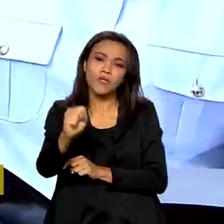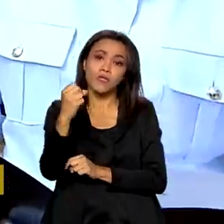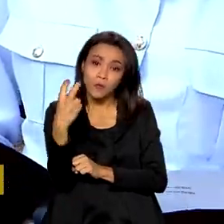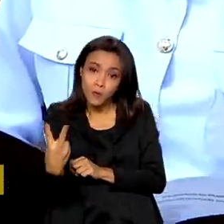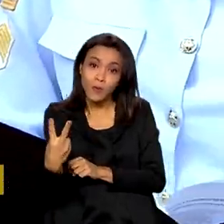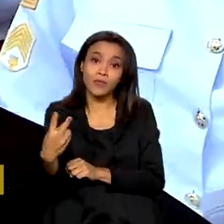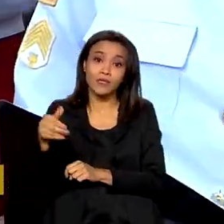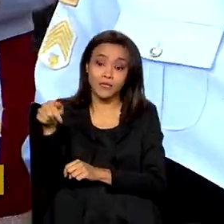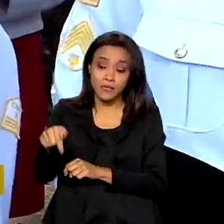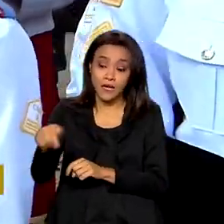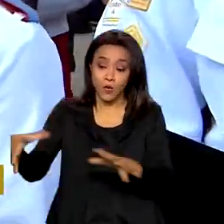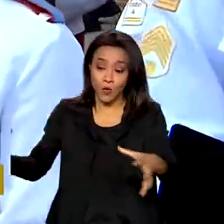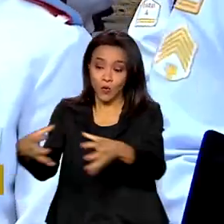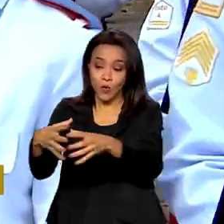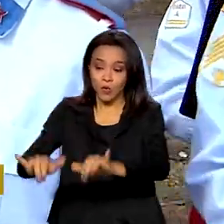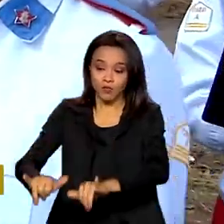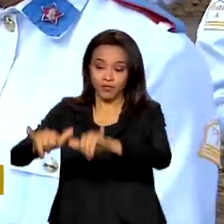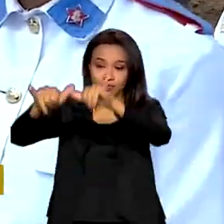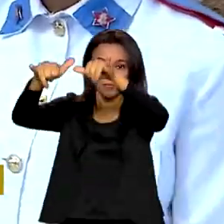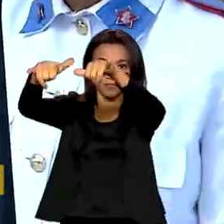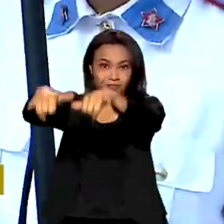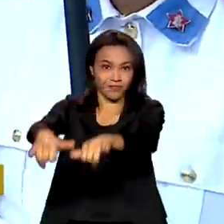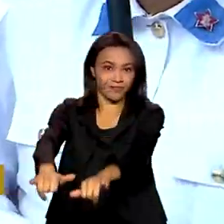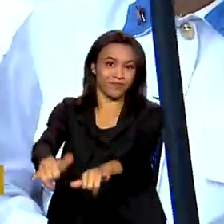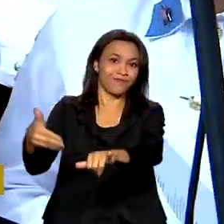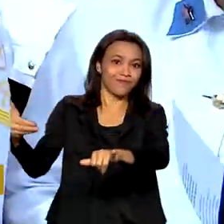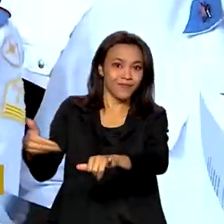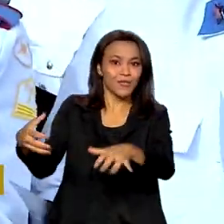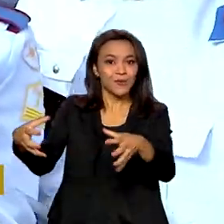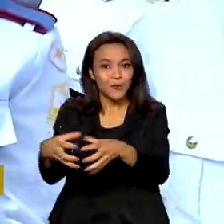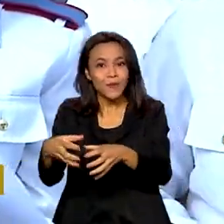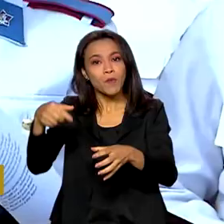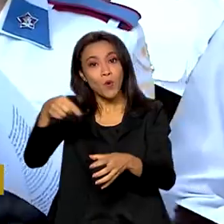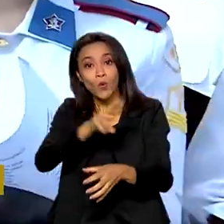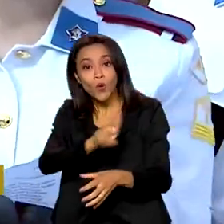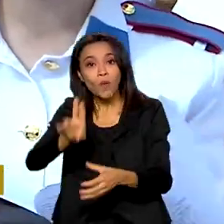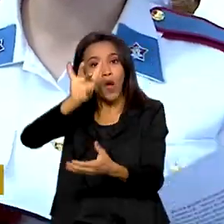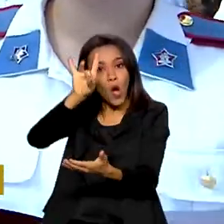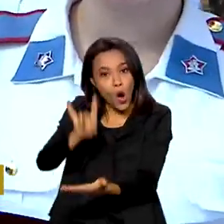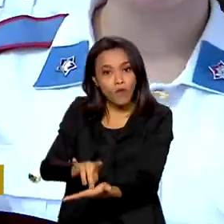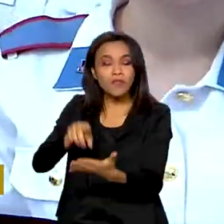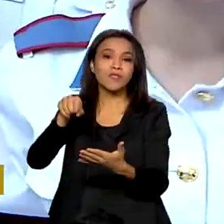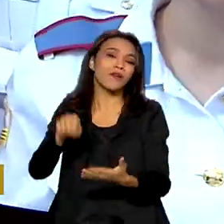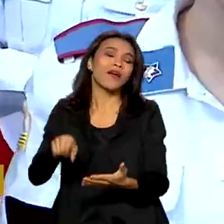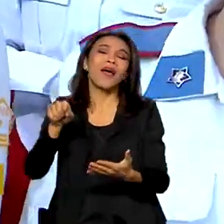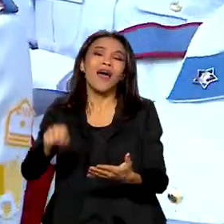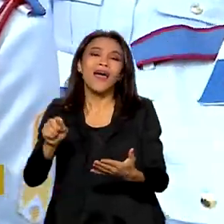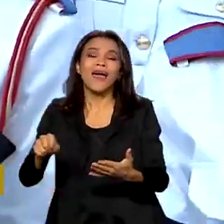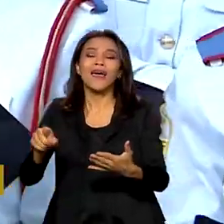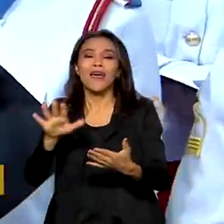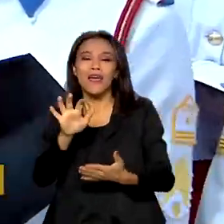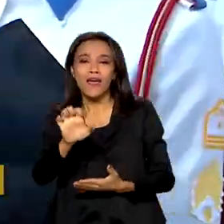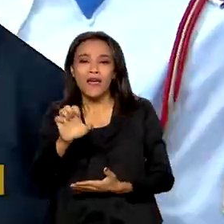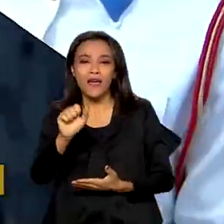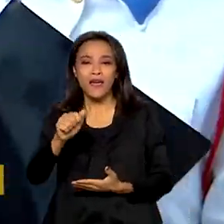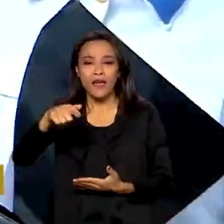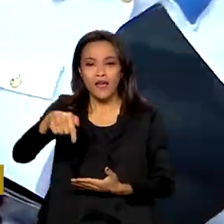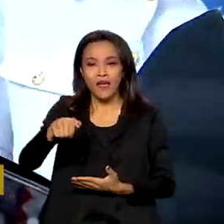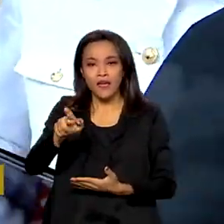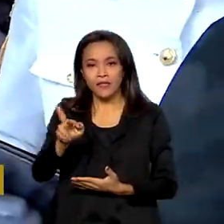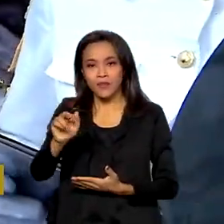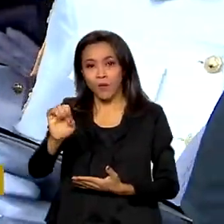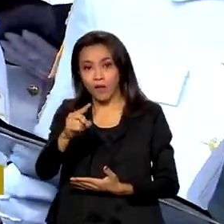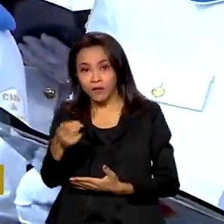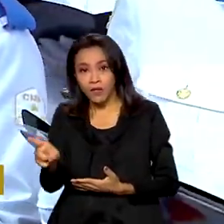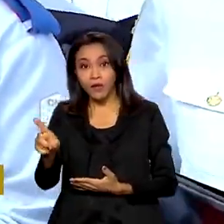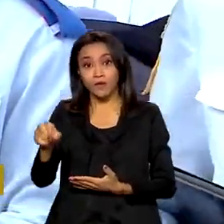1982, a Esquadrilha da Fumaça, a gente chama de Esquadrilha da Fumaça, mas o nome oficial é Esquadrão de Demonstração Aérea, né? Então, é